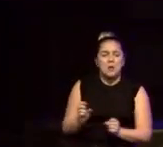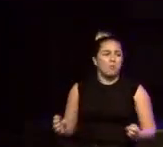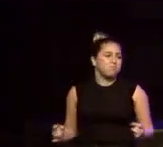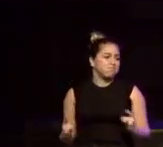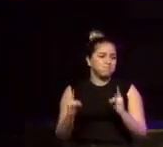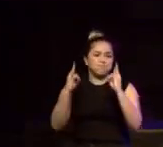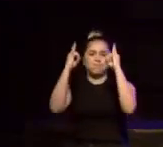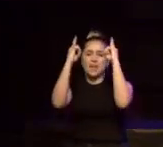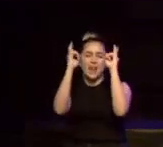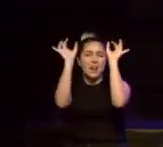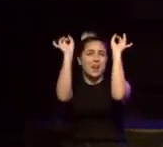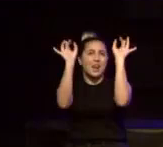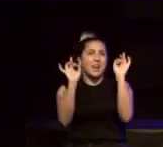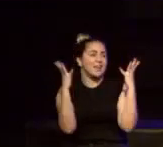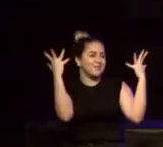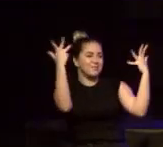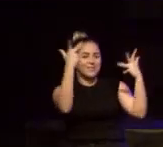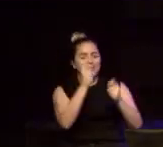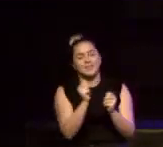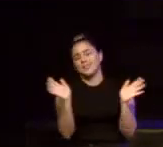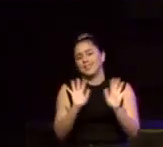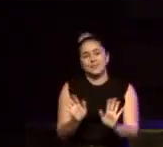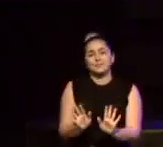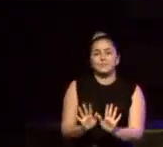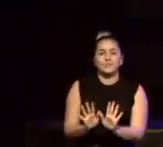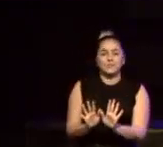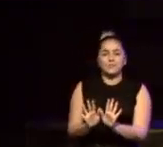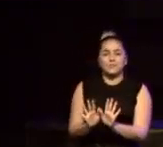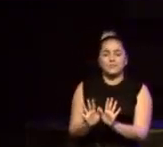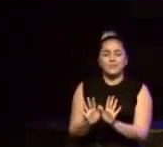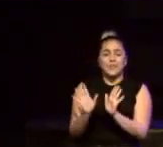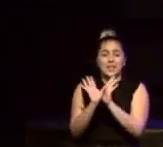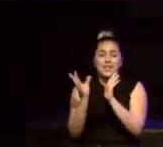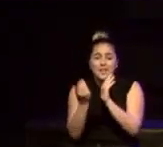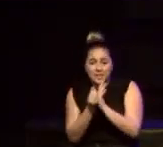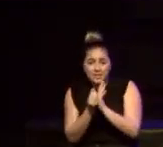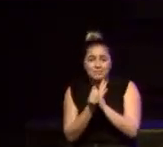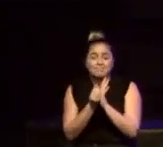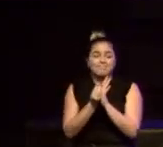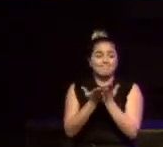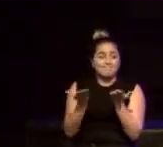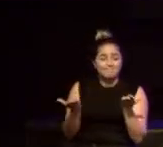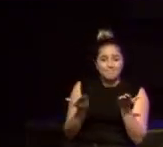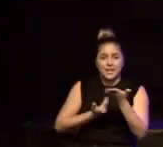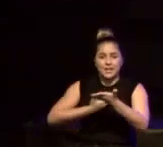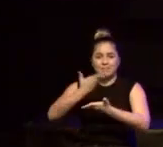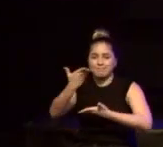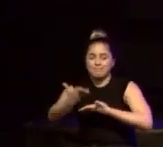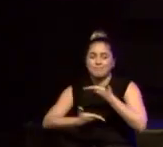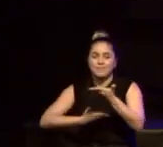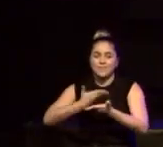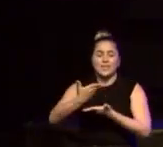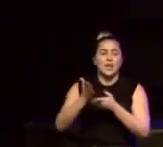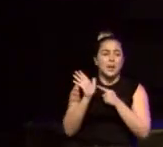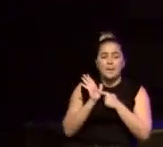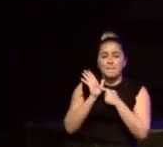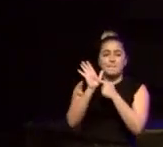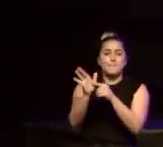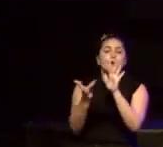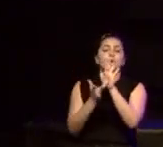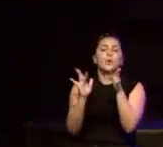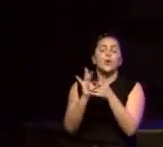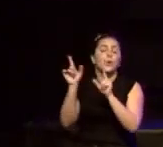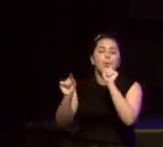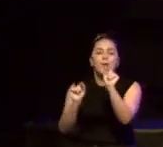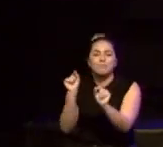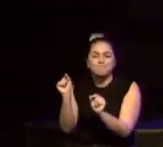e decoradas que, graças a Deus, nós temos. Igreja é isso. Não é isso que revela Jesus. O que revela Jesus